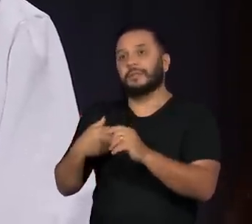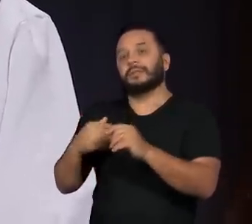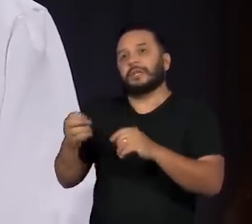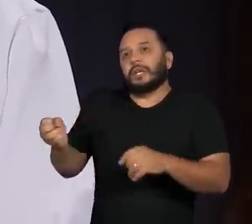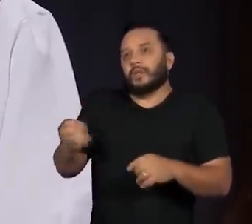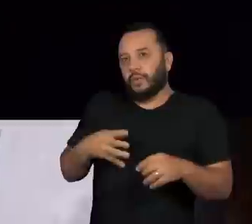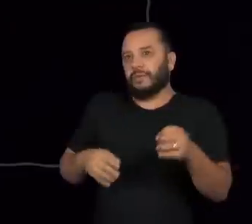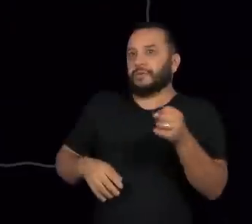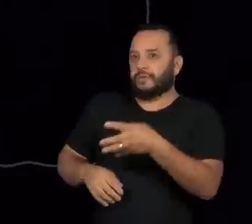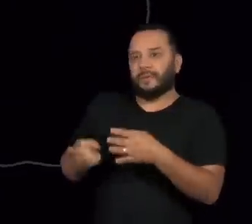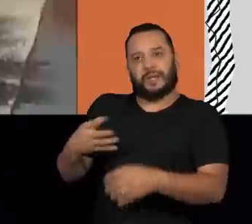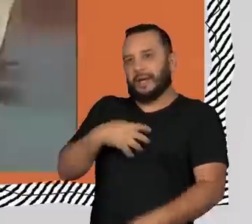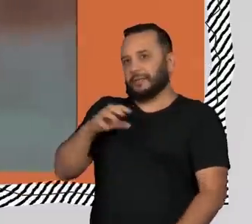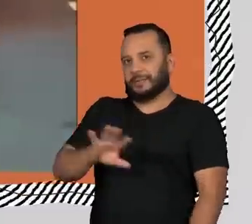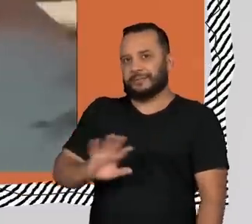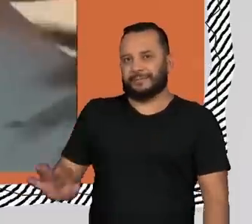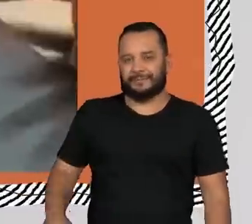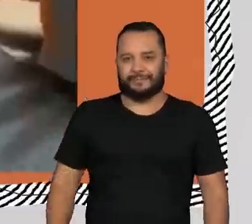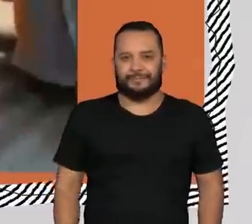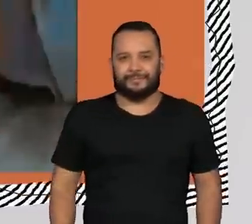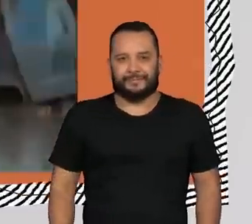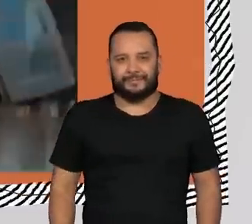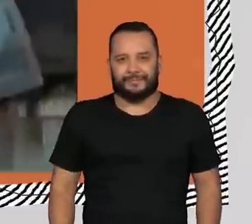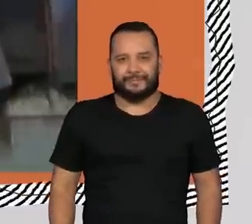e é isso